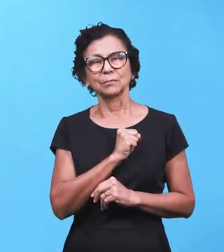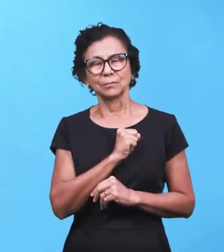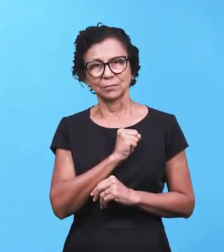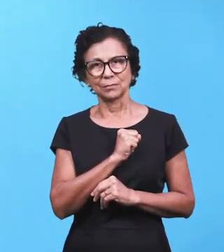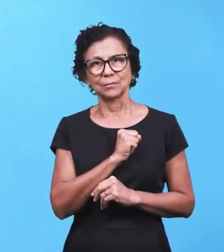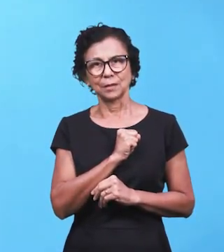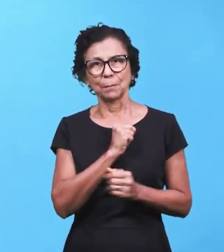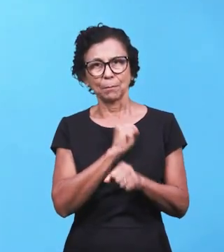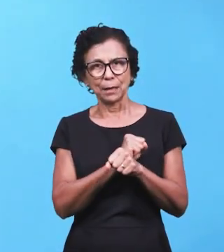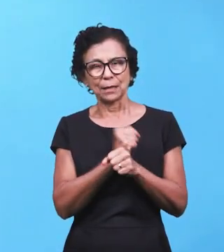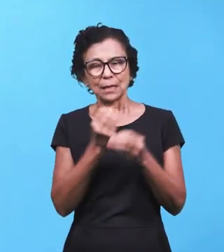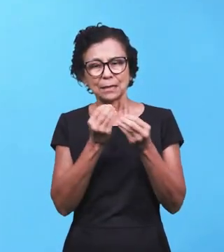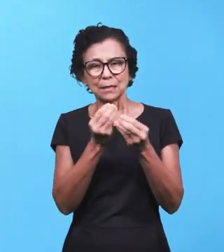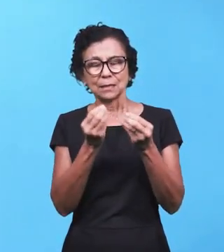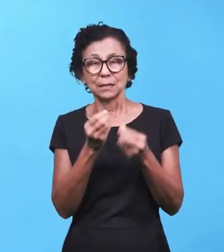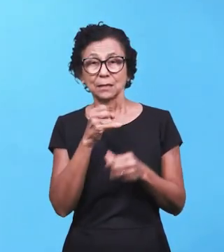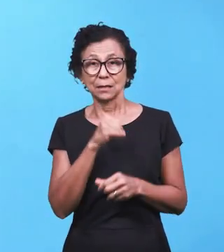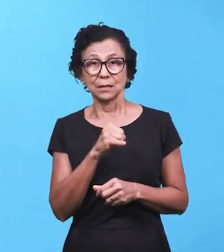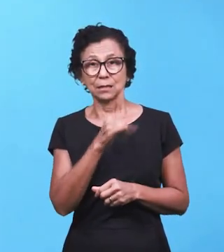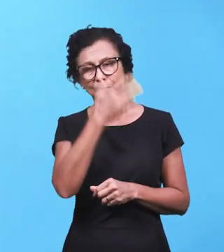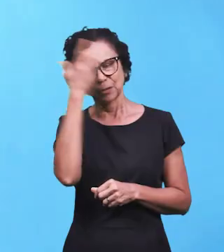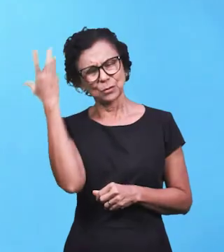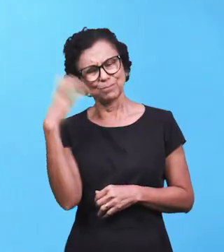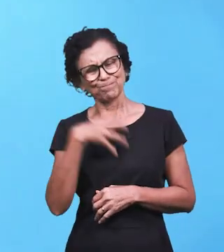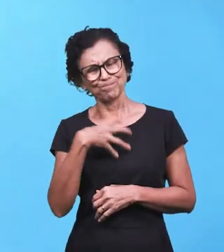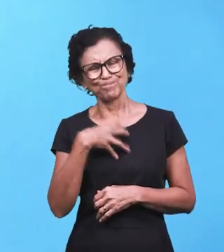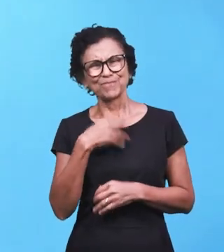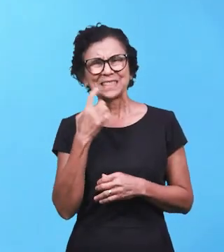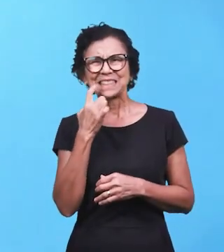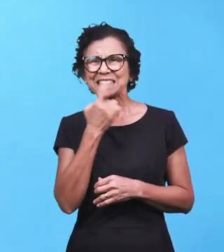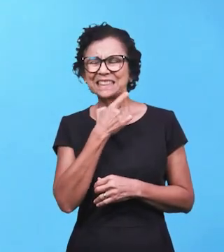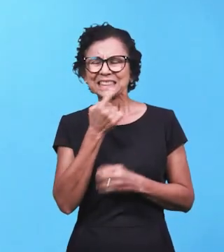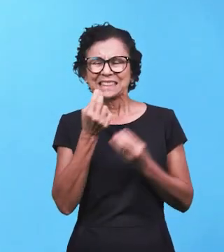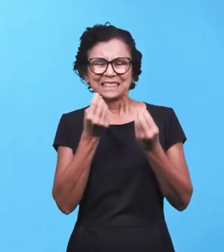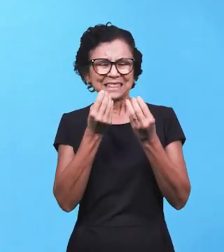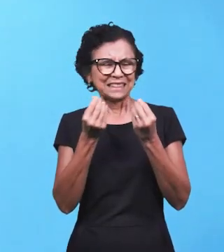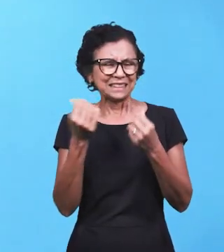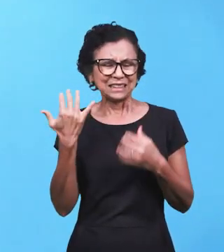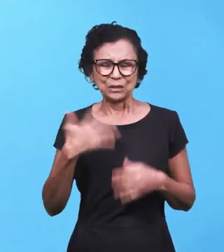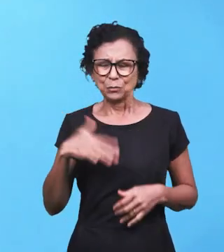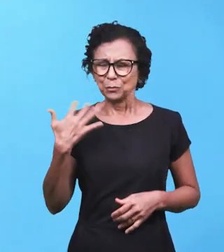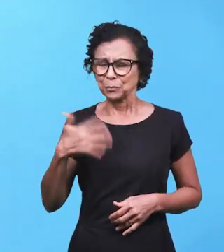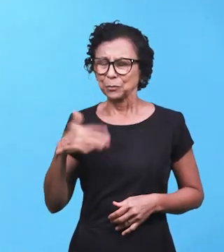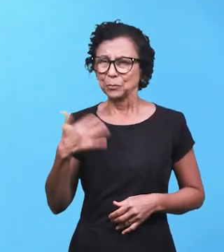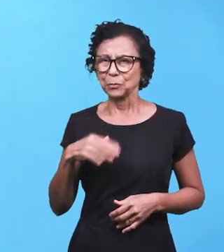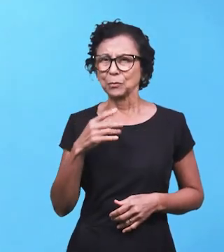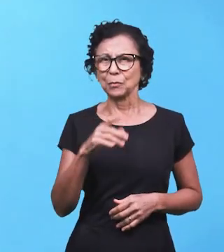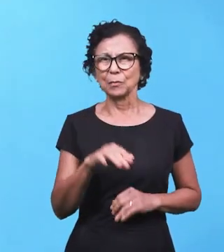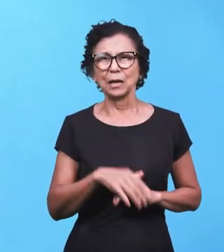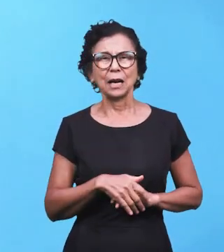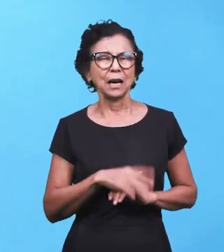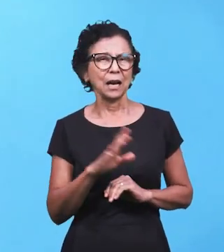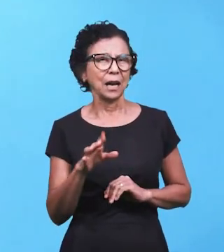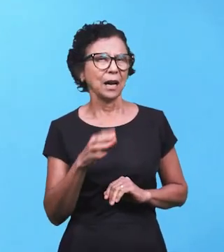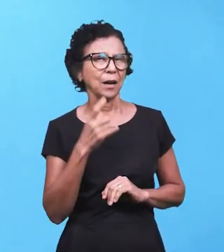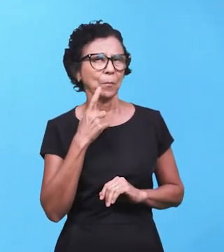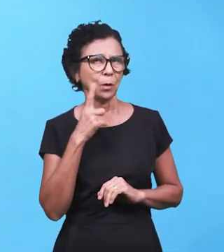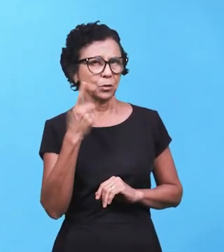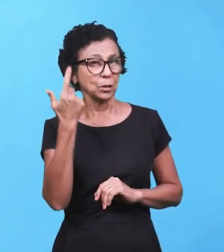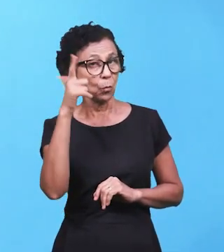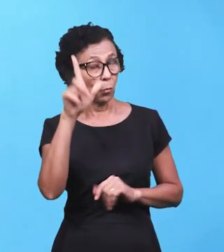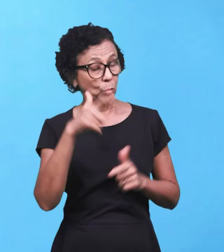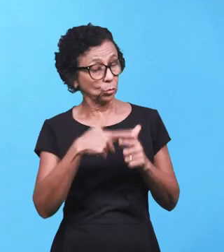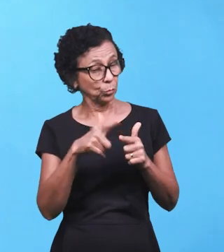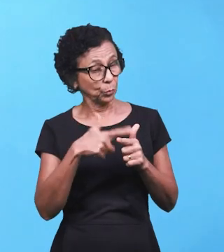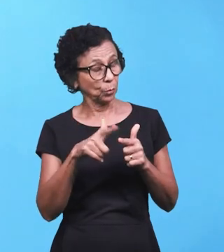temporária. Se o paciente está sentindo sensibilidade, procure o dentista, porque às vezes pode camuflar que é uma raiz exposta, mas pode estar